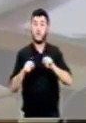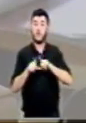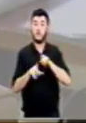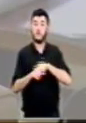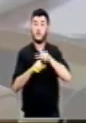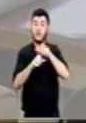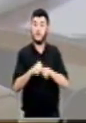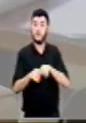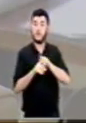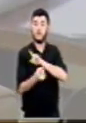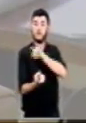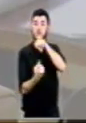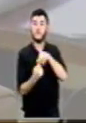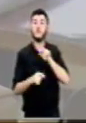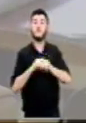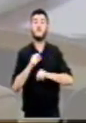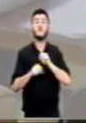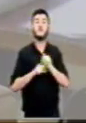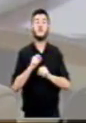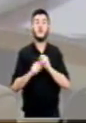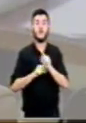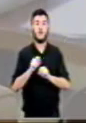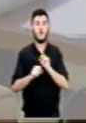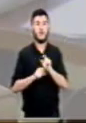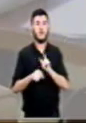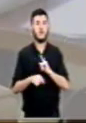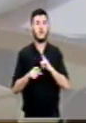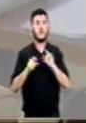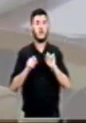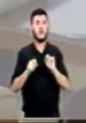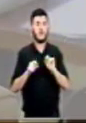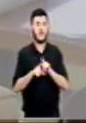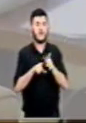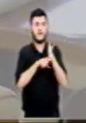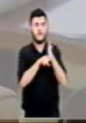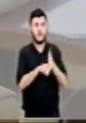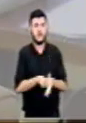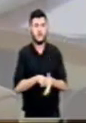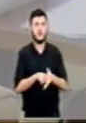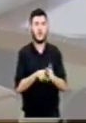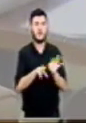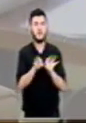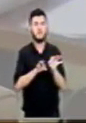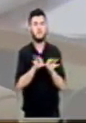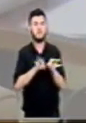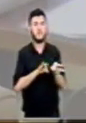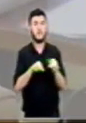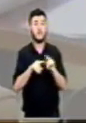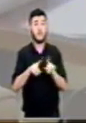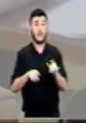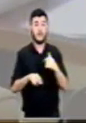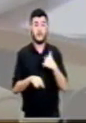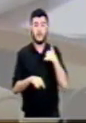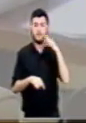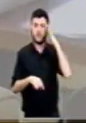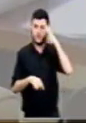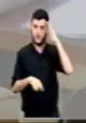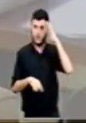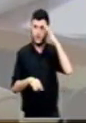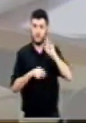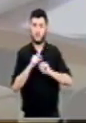eventuais objetivos escusos da linha investigativa traçada, de modo que, na minha ótica,